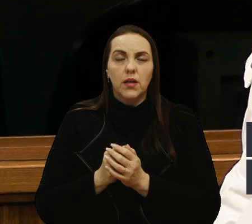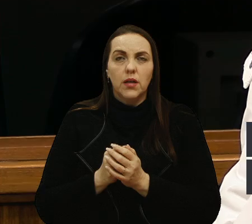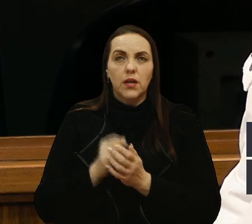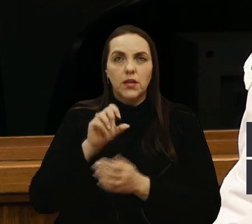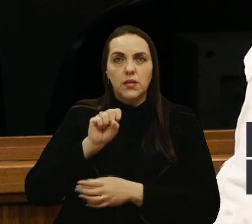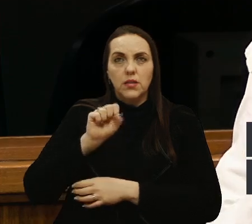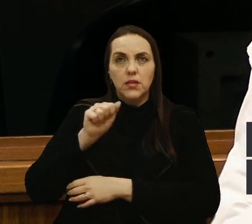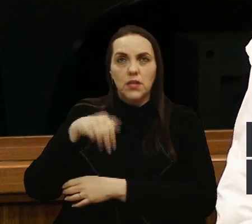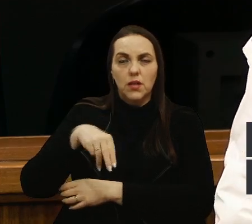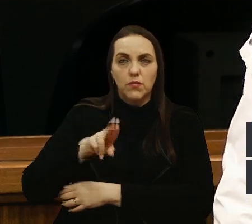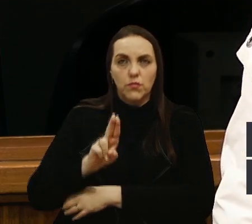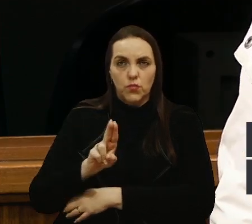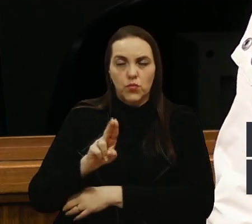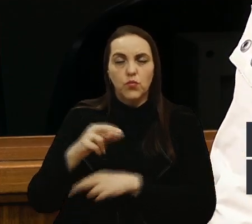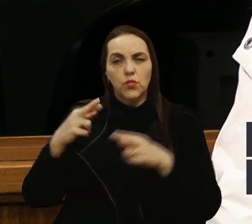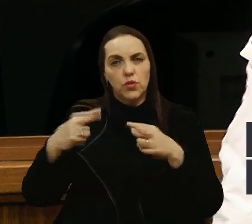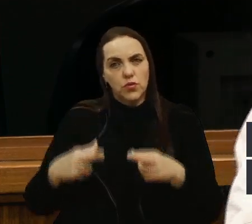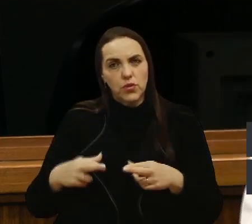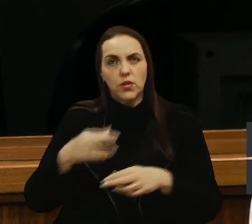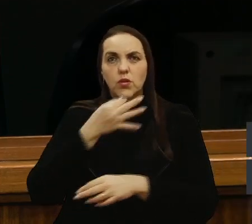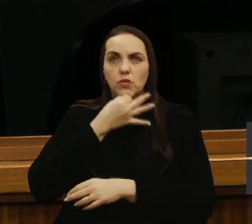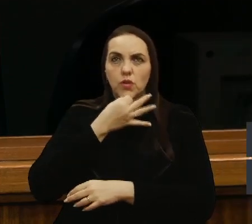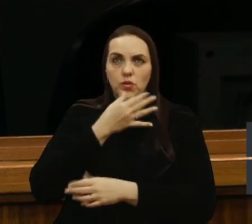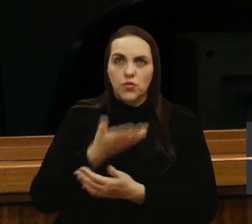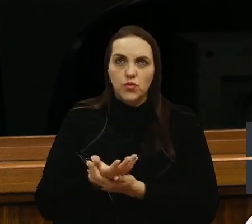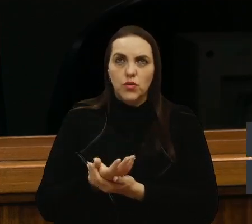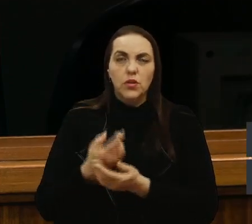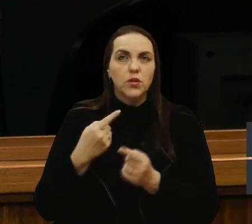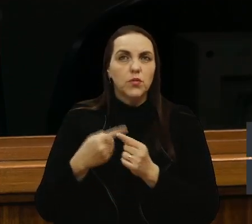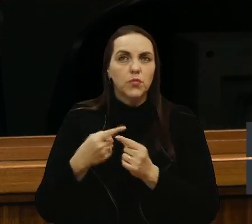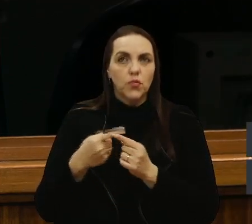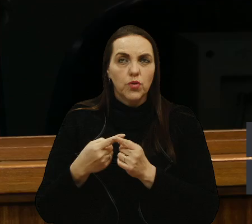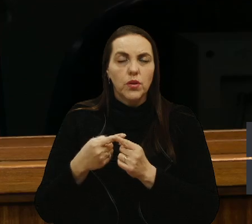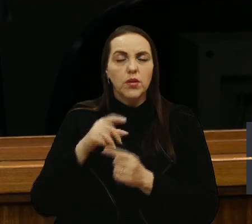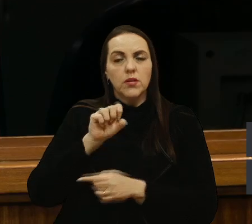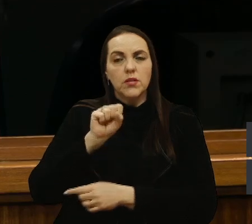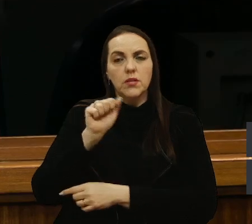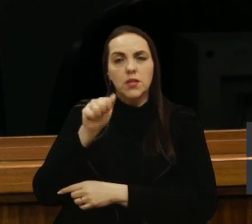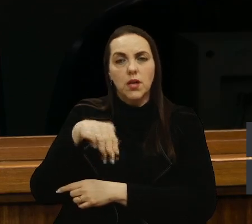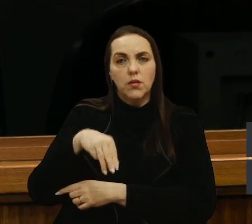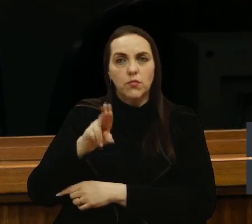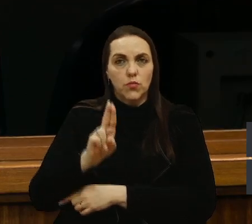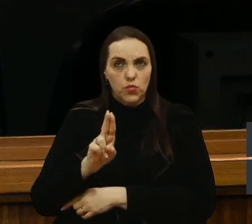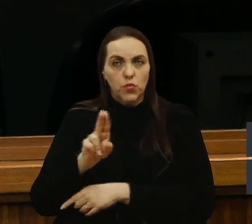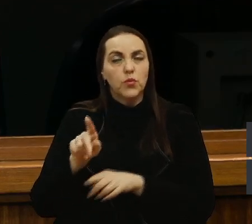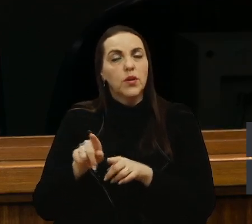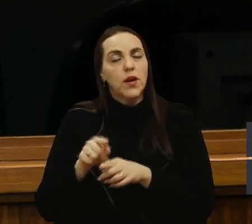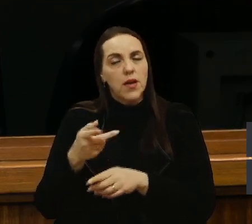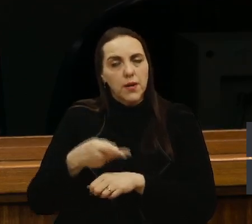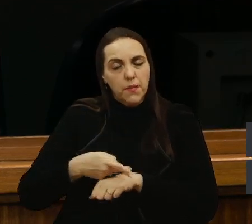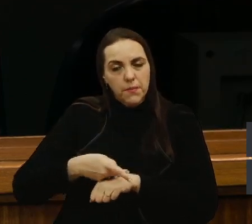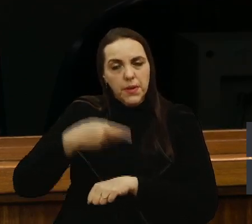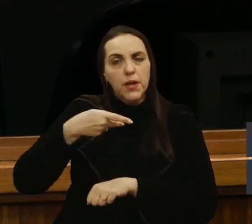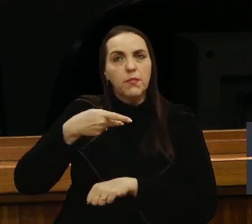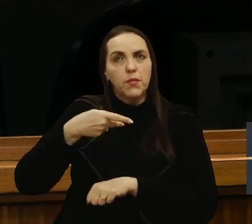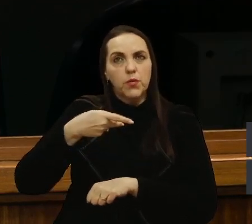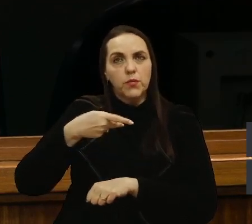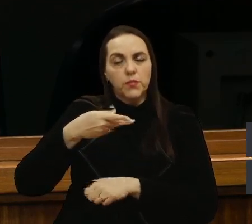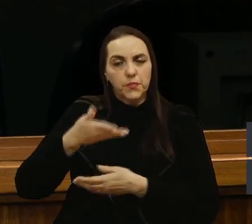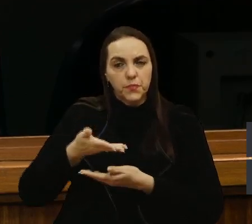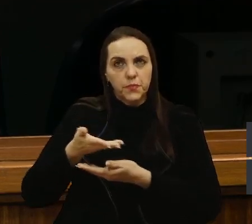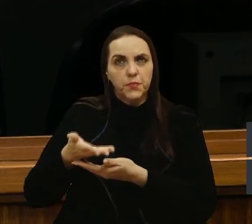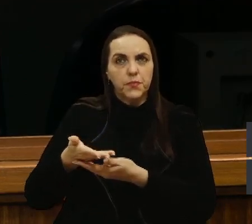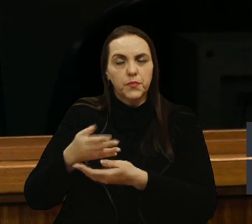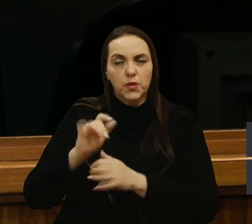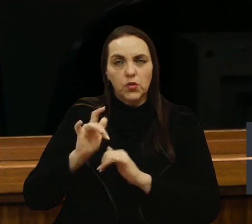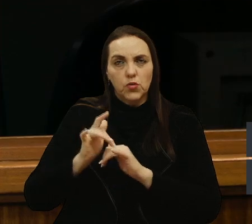SAMU Regional de Caxias do Sul, porque o SAMU, nosso SAMU, recebeu o prêmio